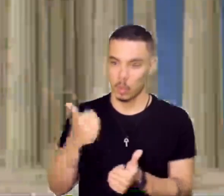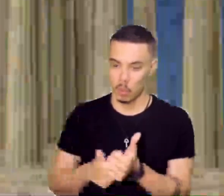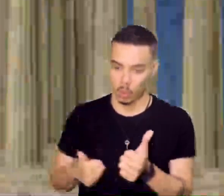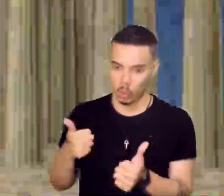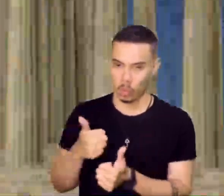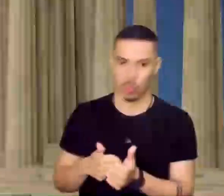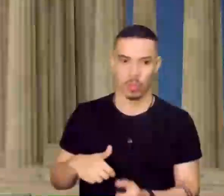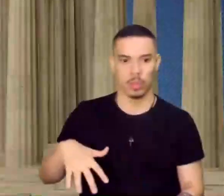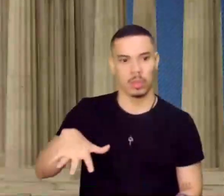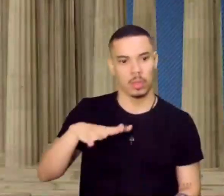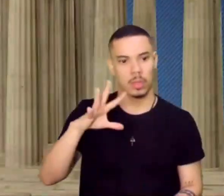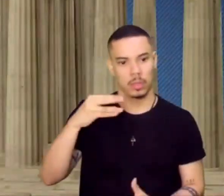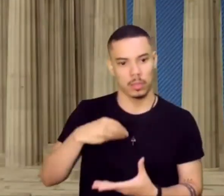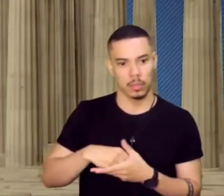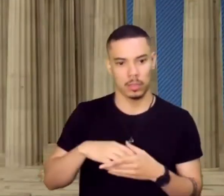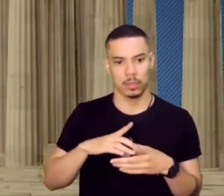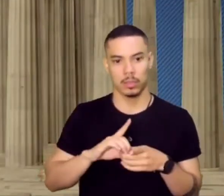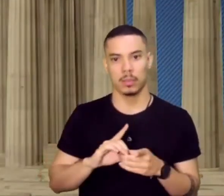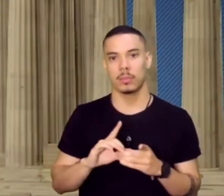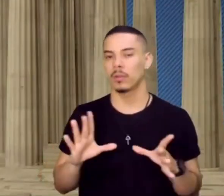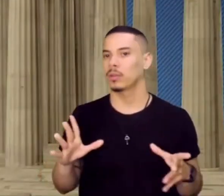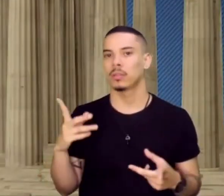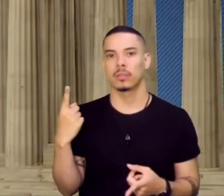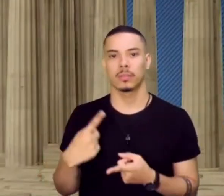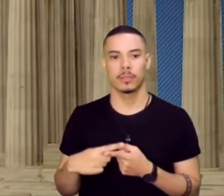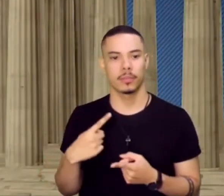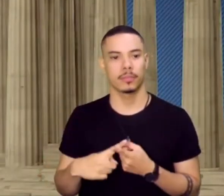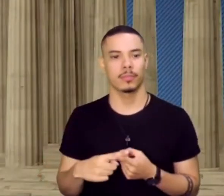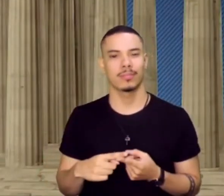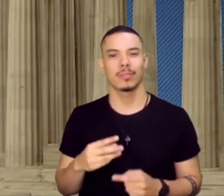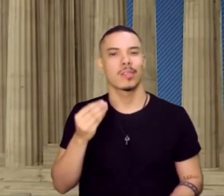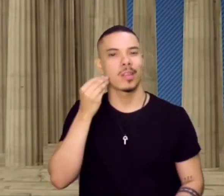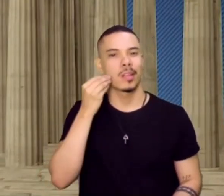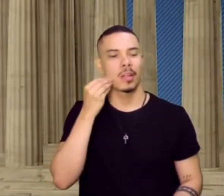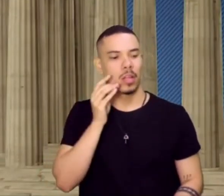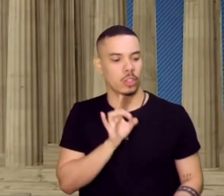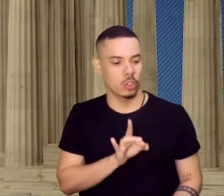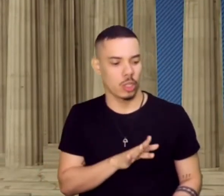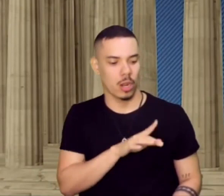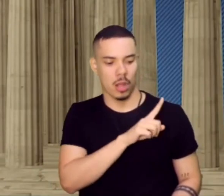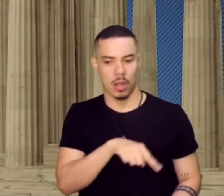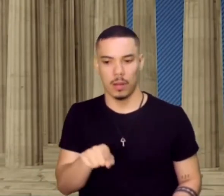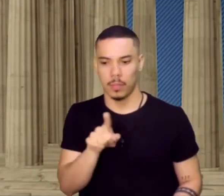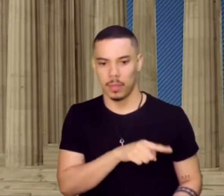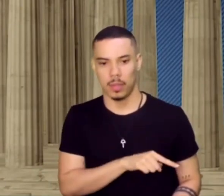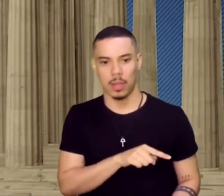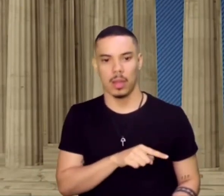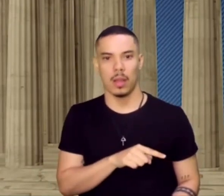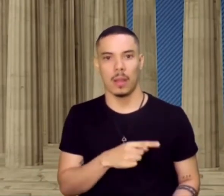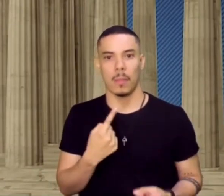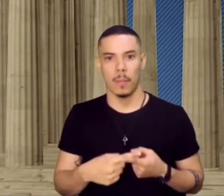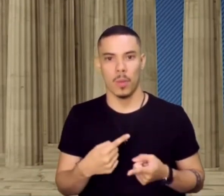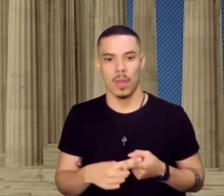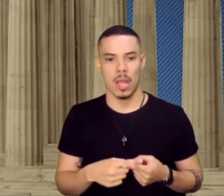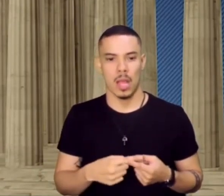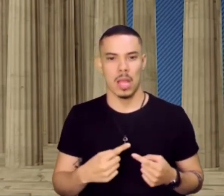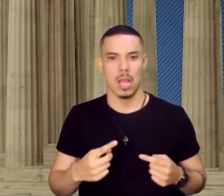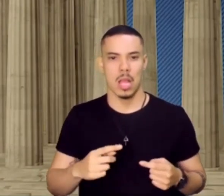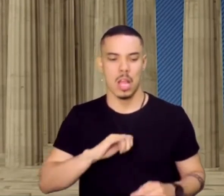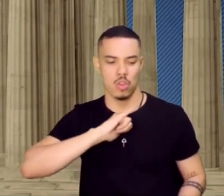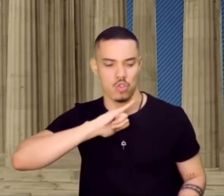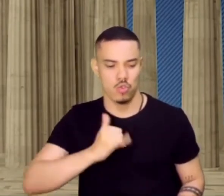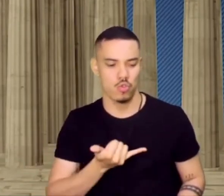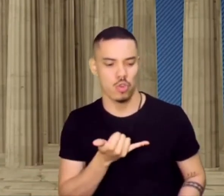âmbito da democracia pela eliminação ou extinção ou amenização, porque a exploração é assim.